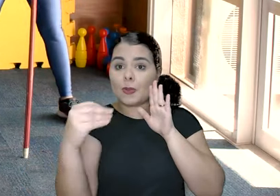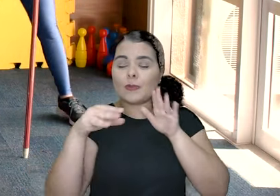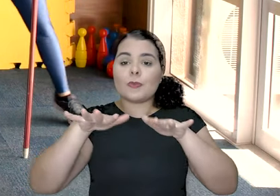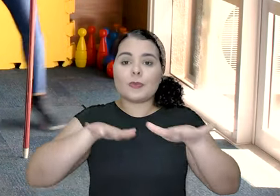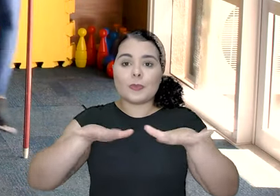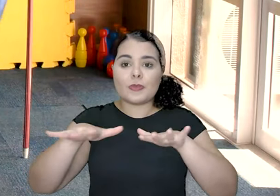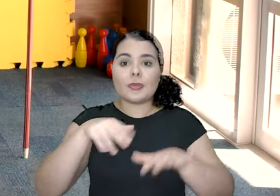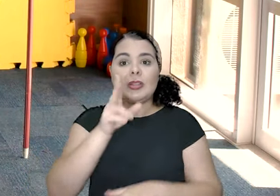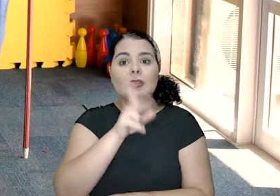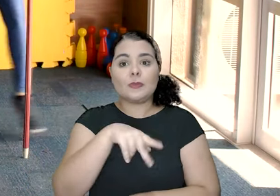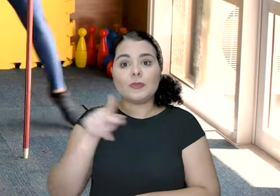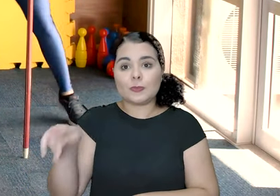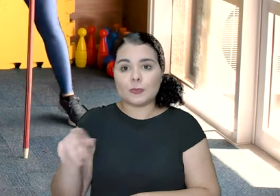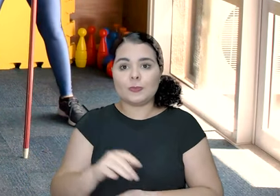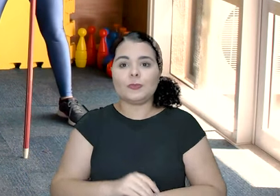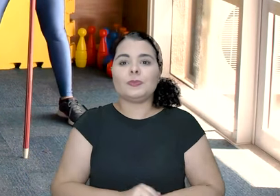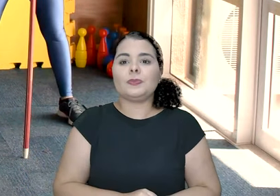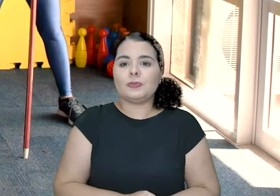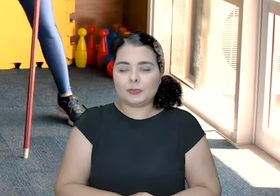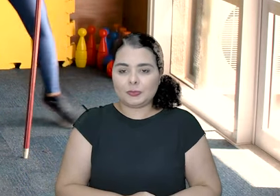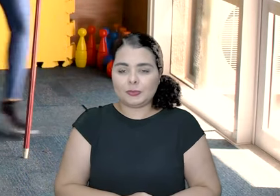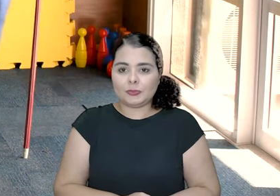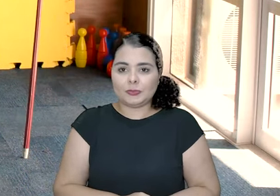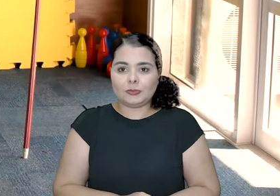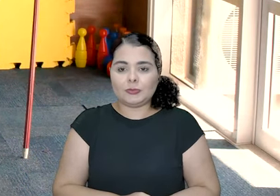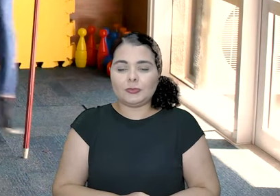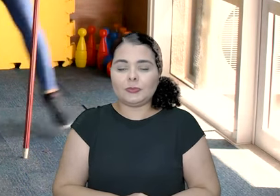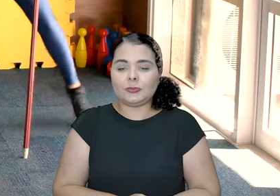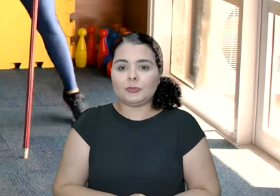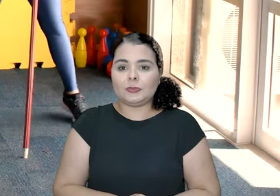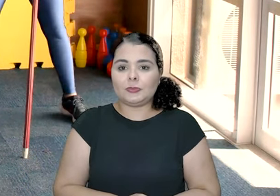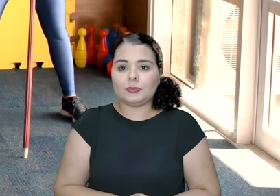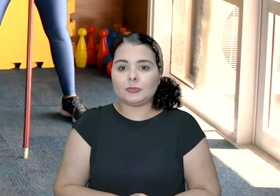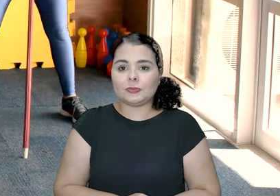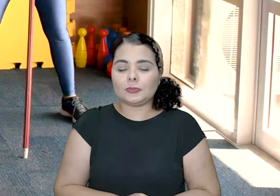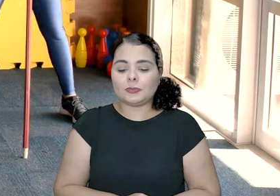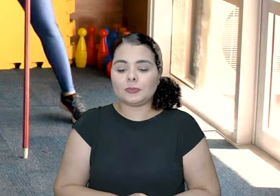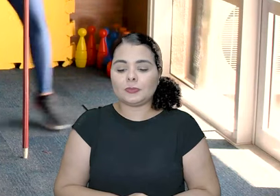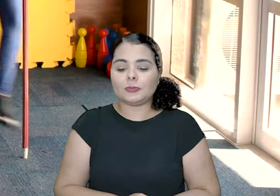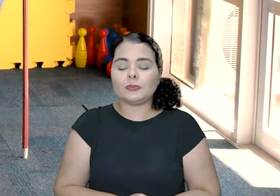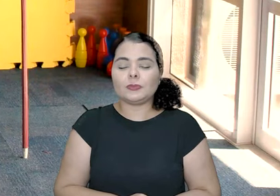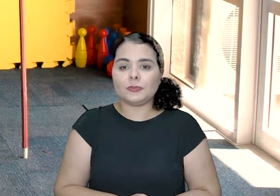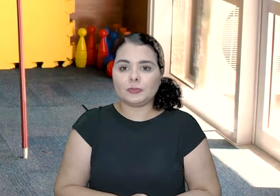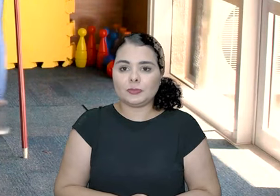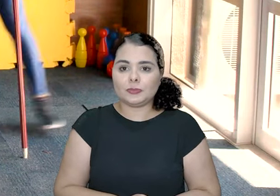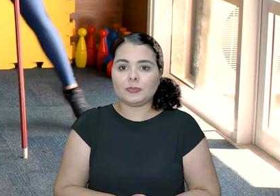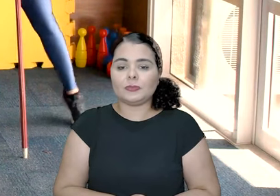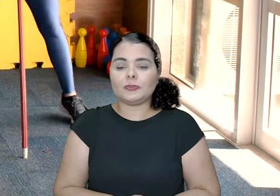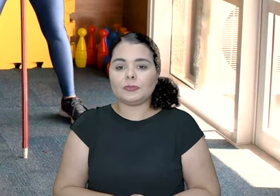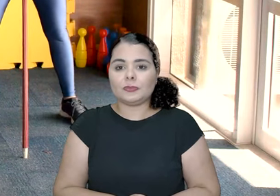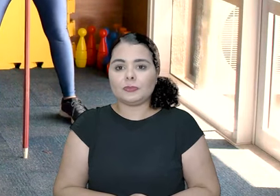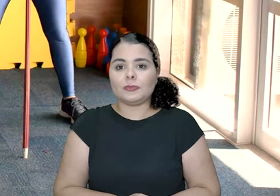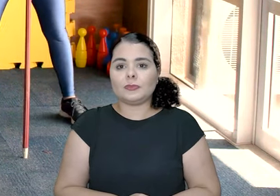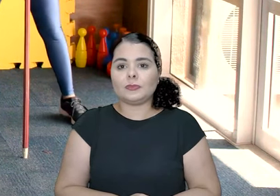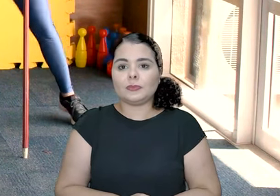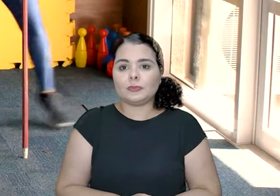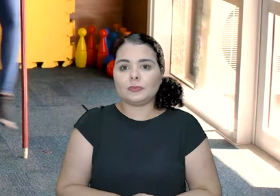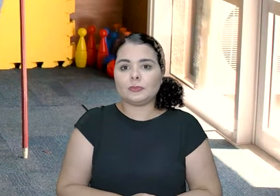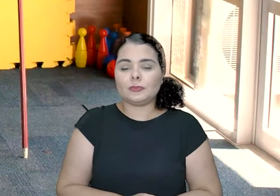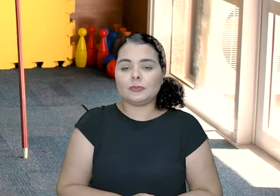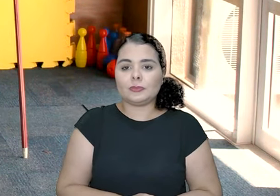voltou. Opa, precisa de equilíbrio? Apoia na cadeira. Chuta e volta. Chuta e